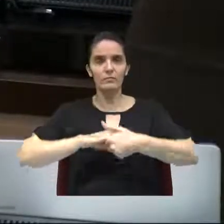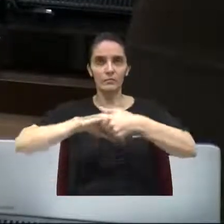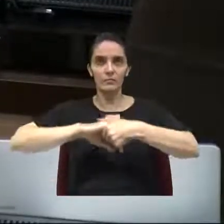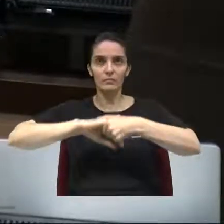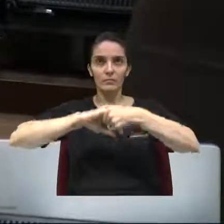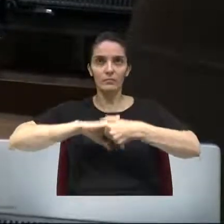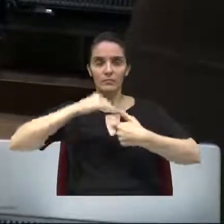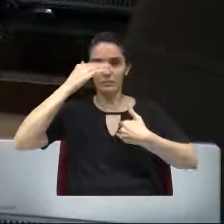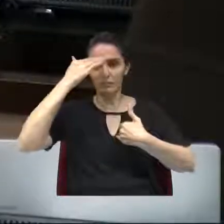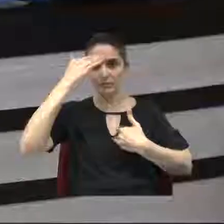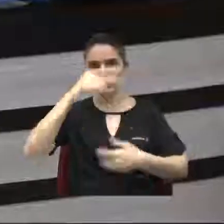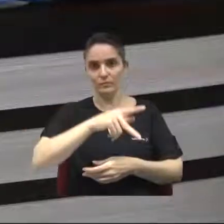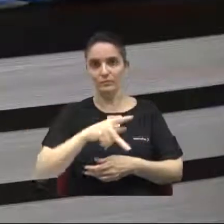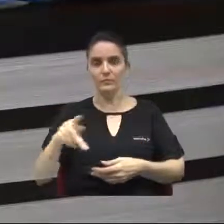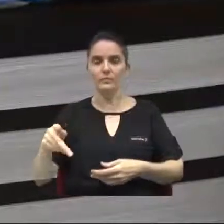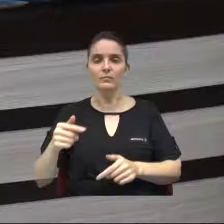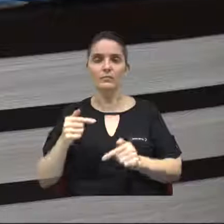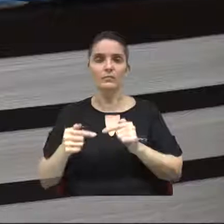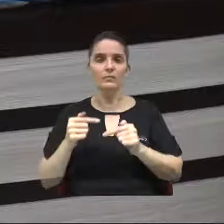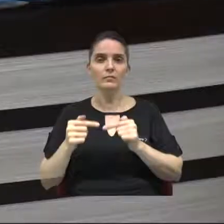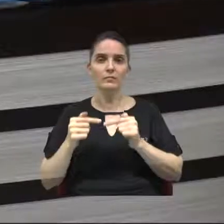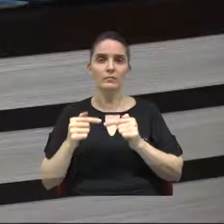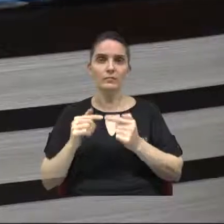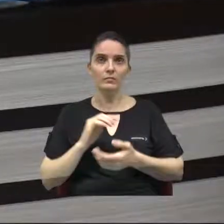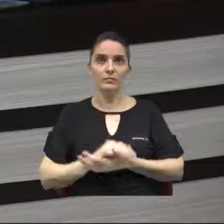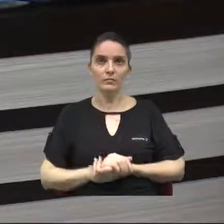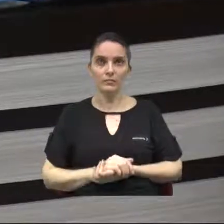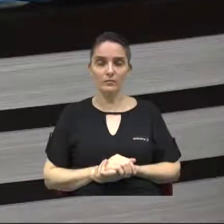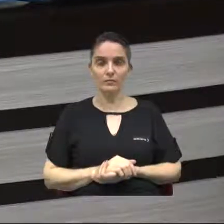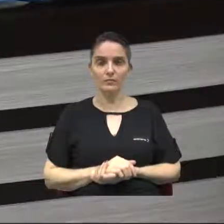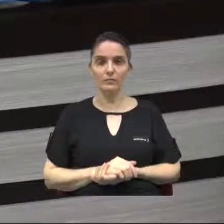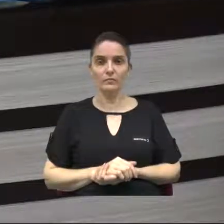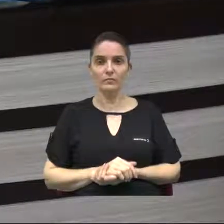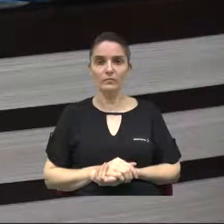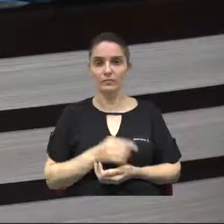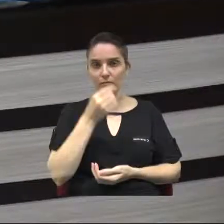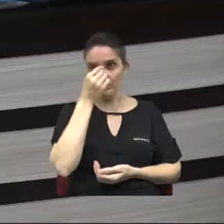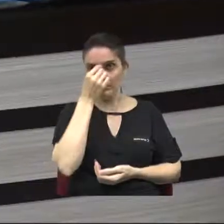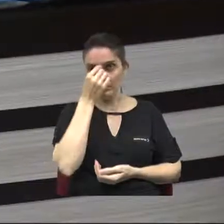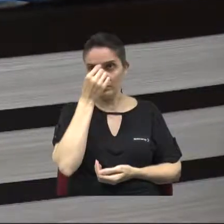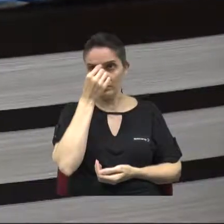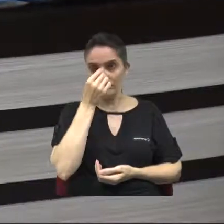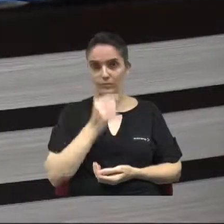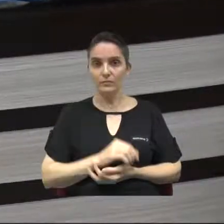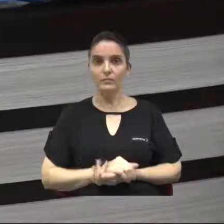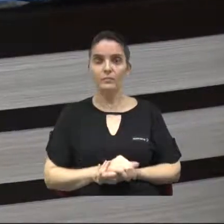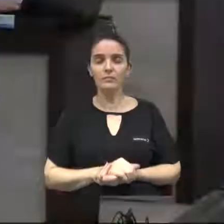parabenizá-lo. Obrigada, presidente. Continua a discussão. Jorge Freitas.